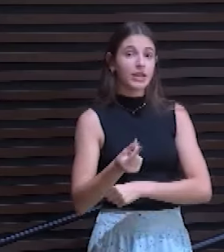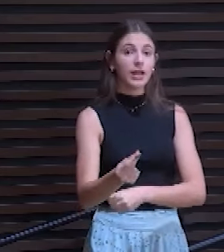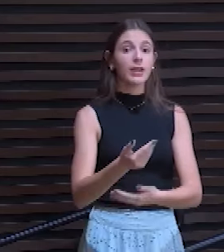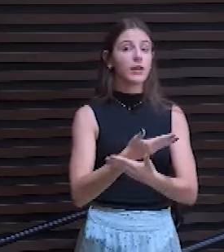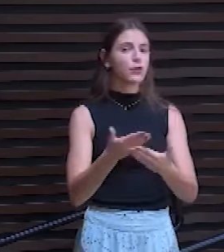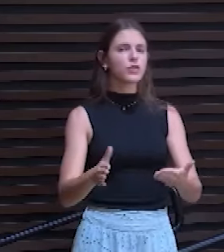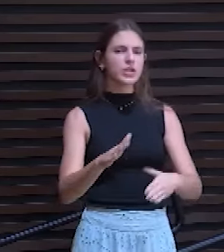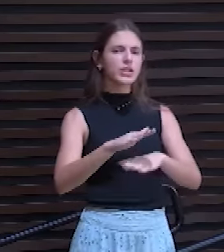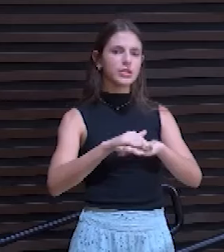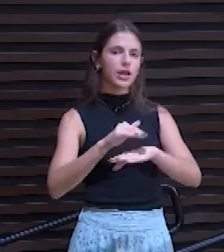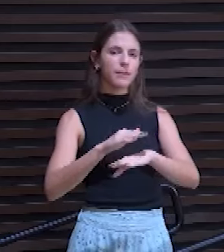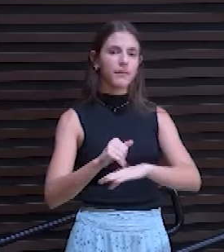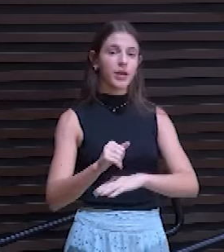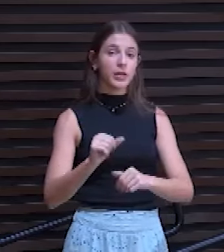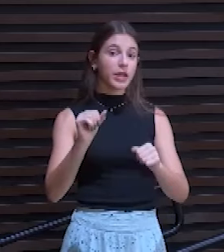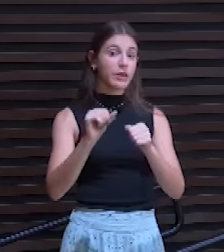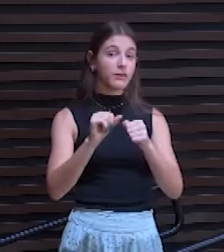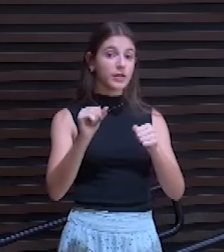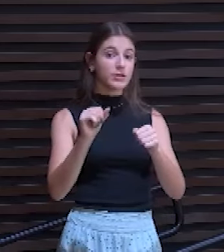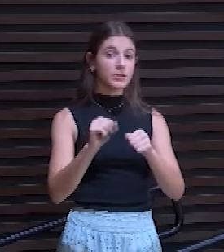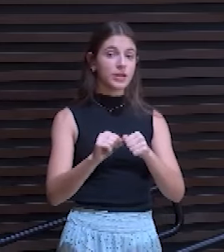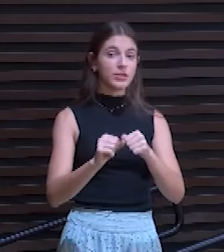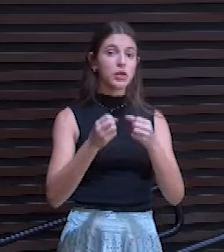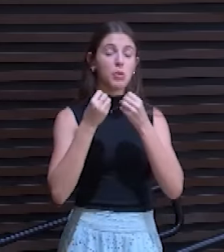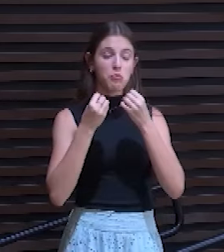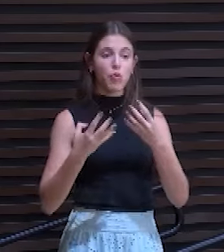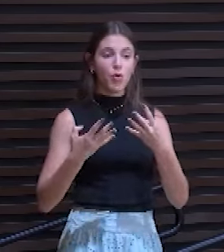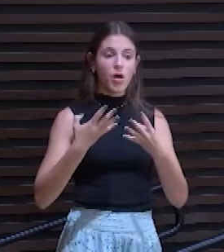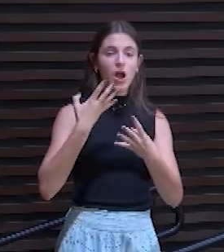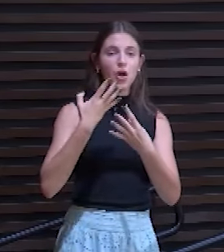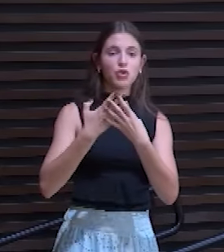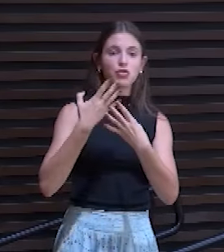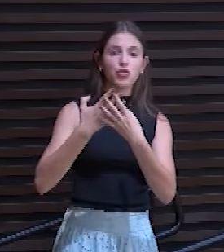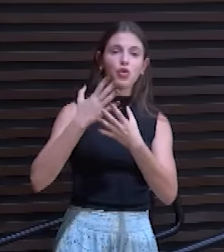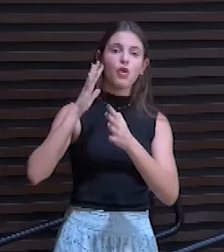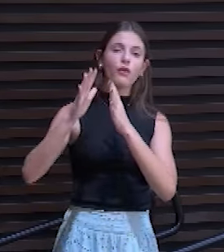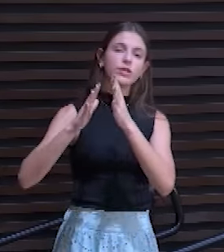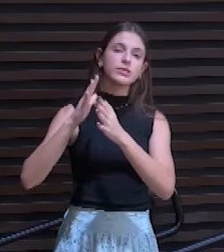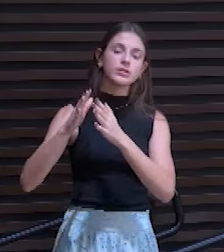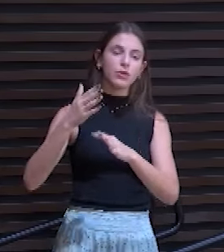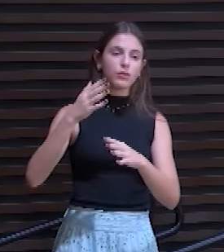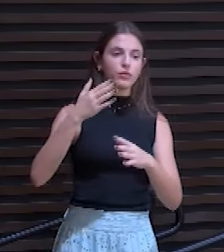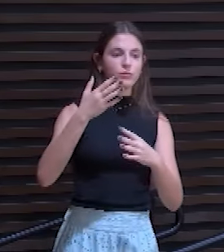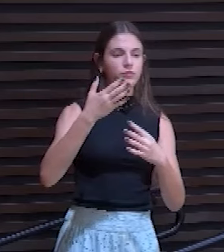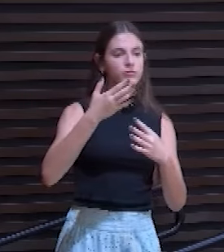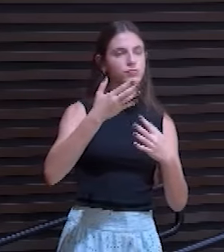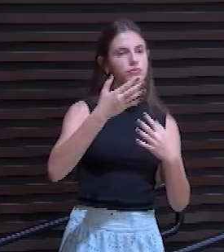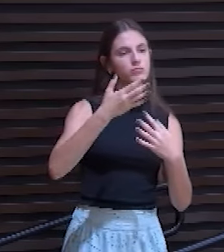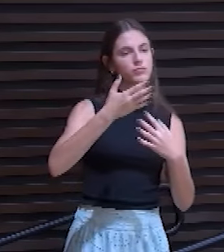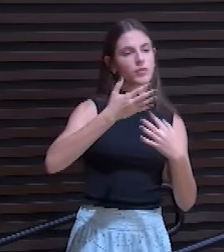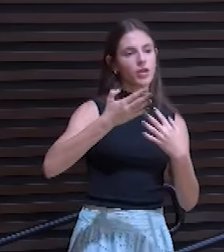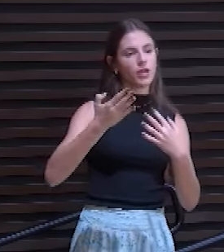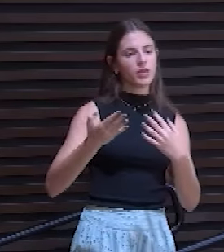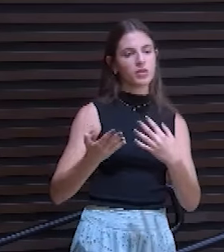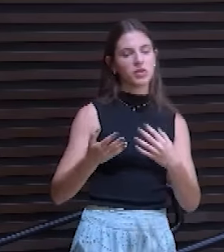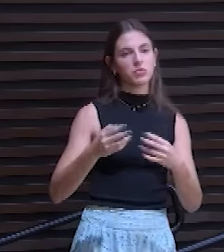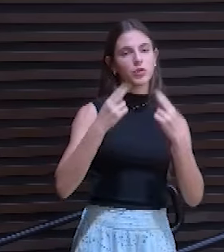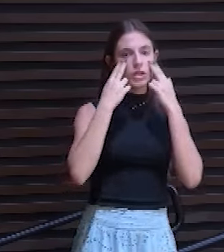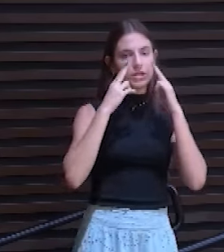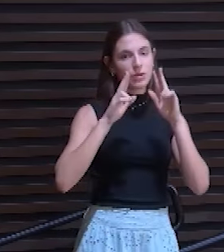chamado, e de que fizeste boa confissão perante muitas testemunhas. Olha que coisa linda. Combate